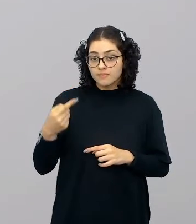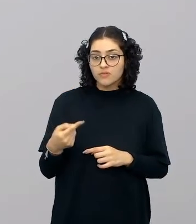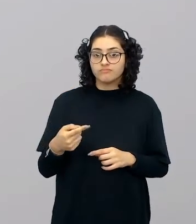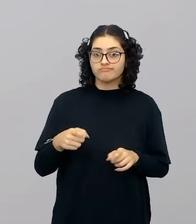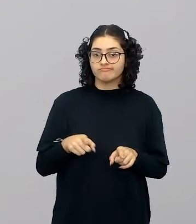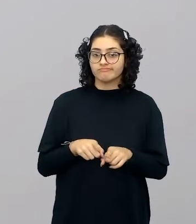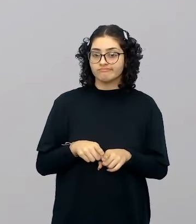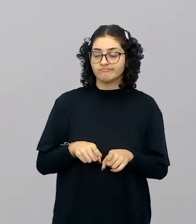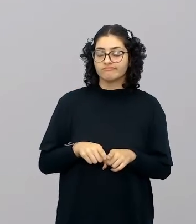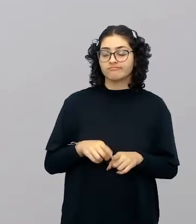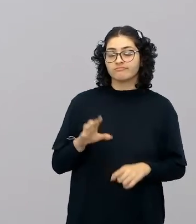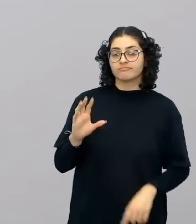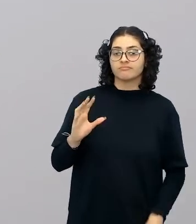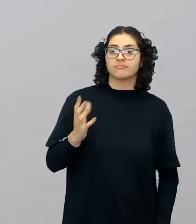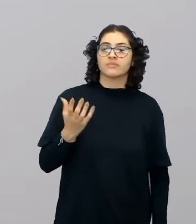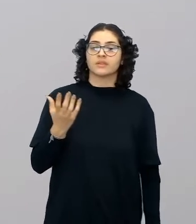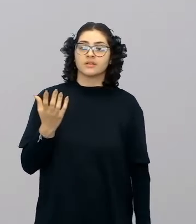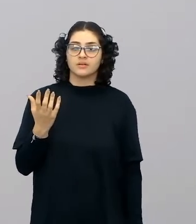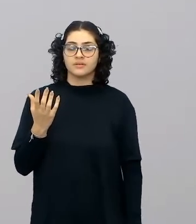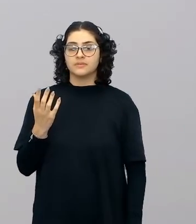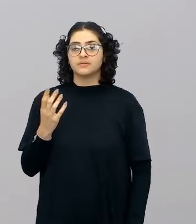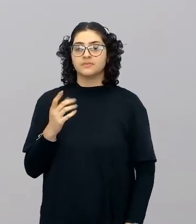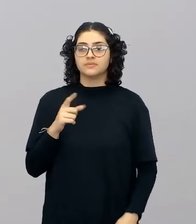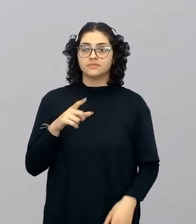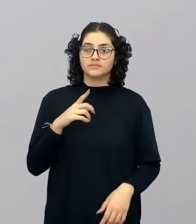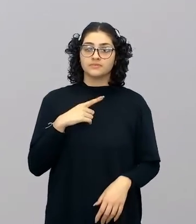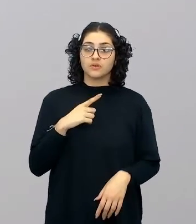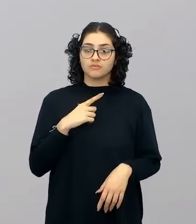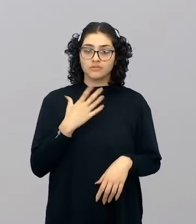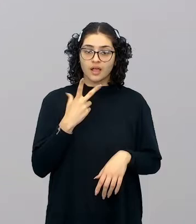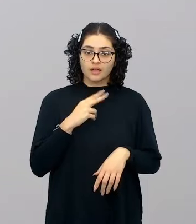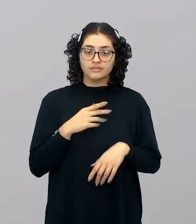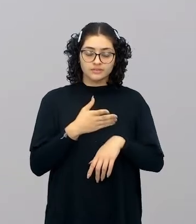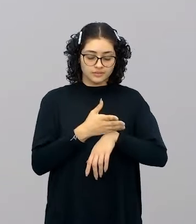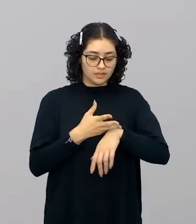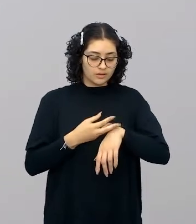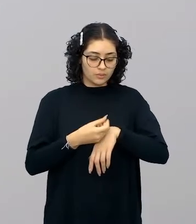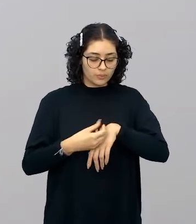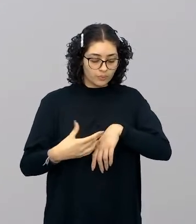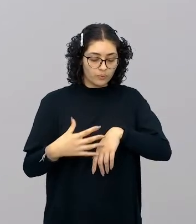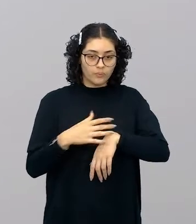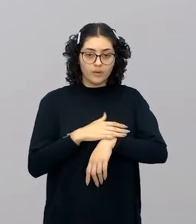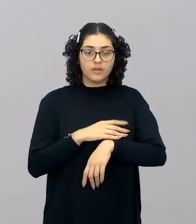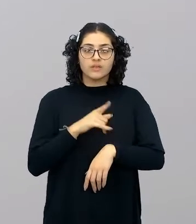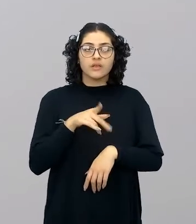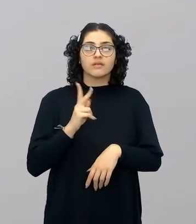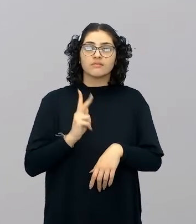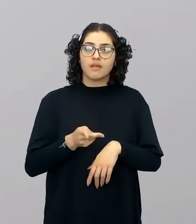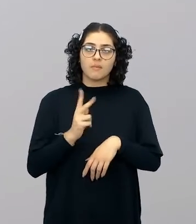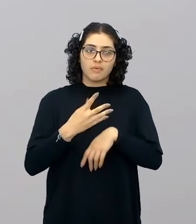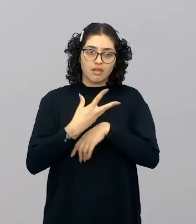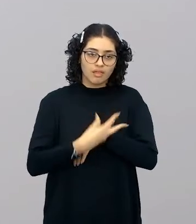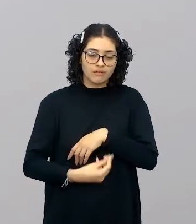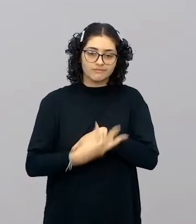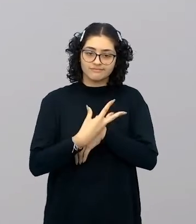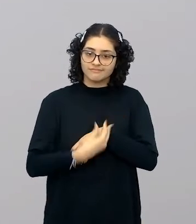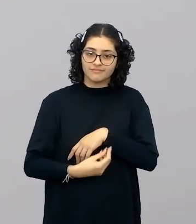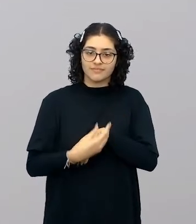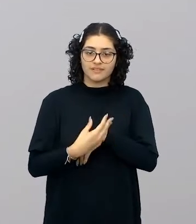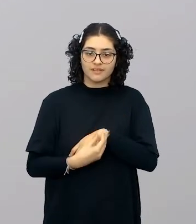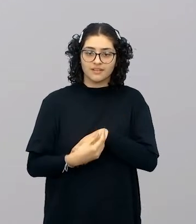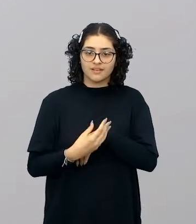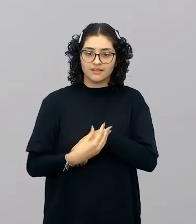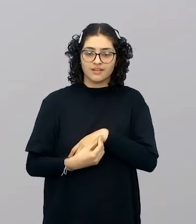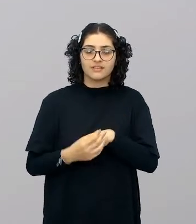que aconteça esse processo de coagulação do sangue, para que você não fique sangrando, né, só por